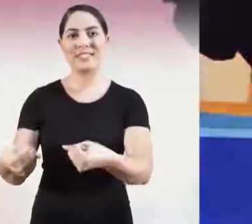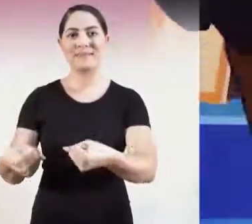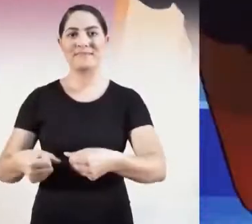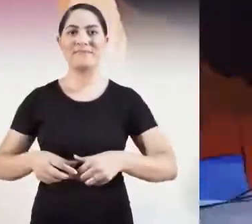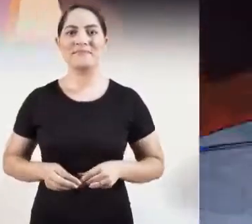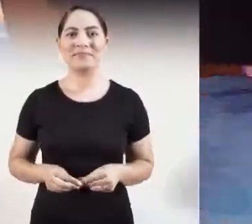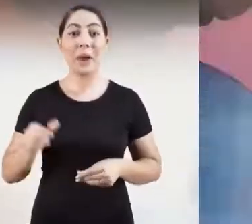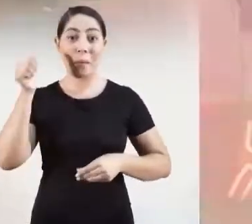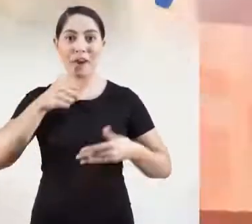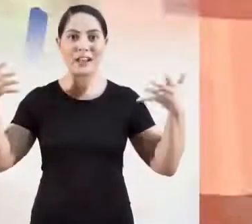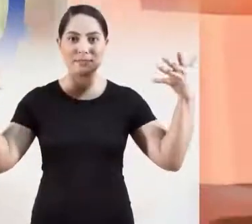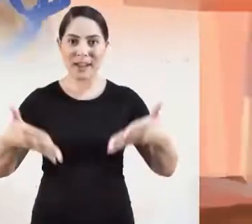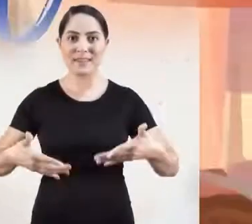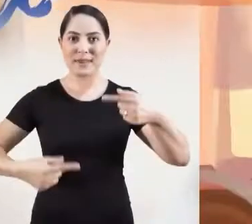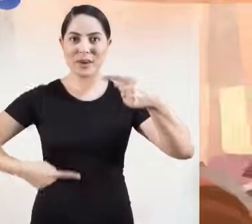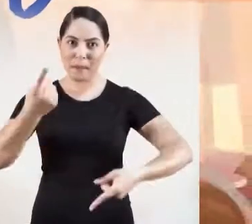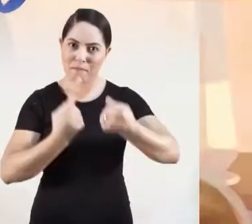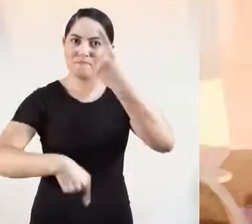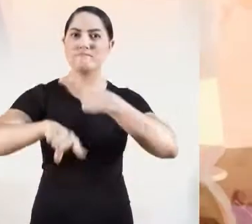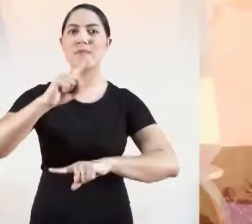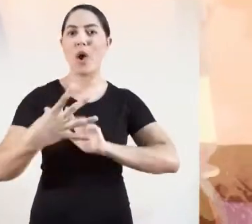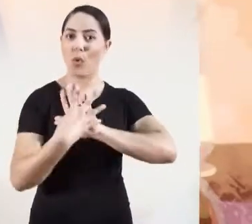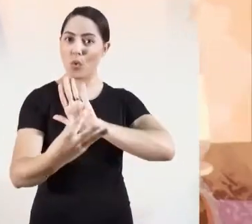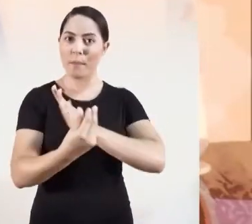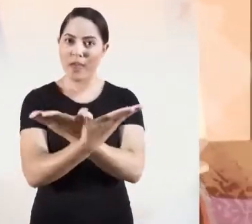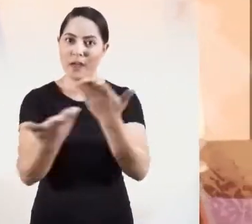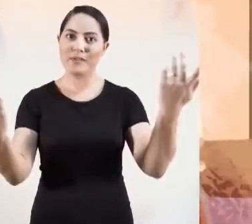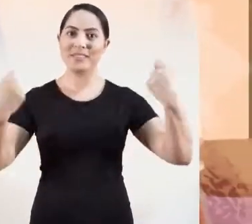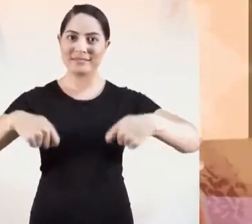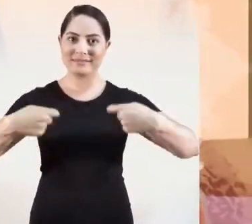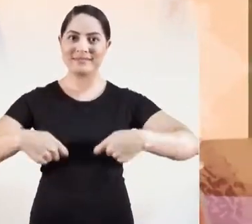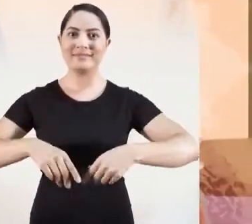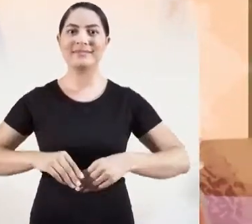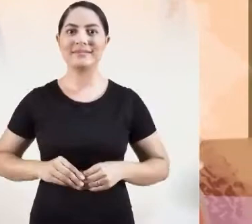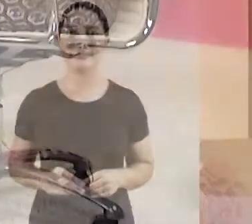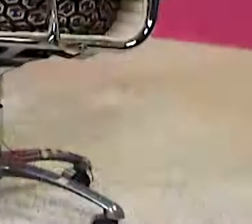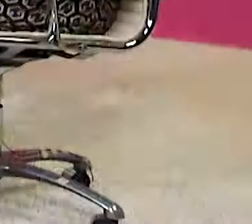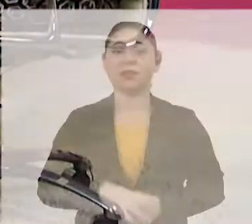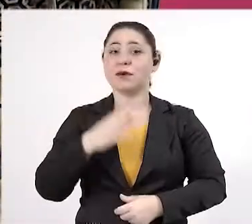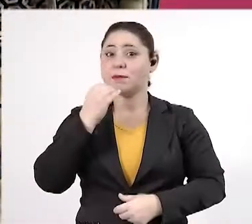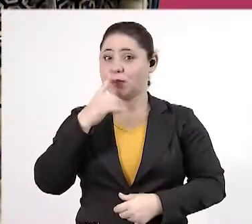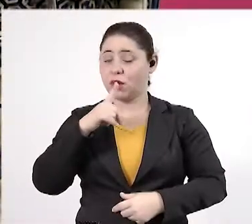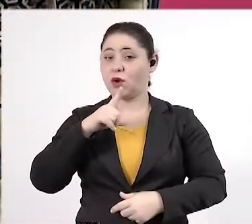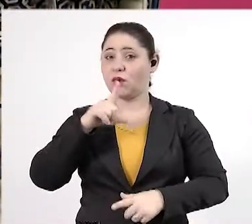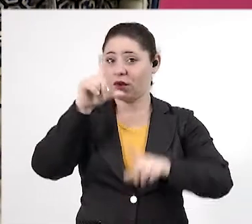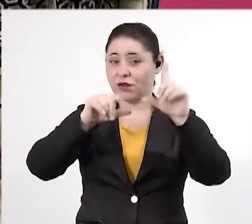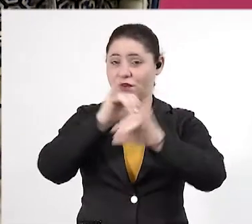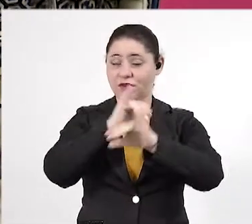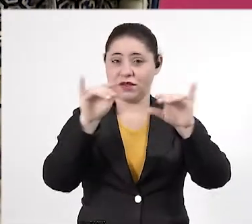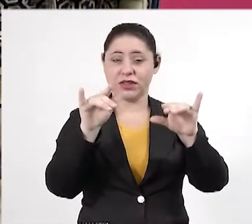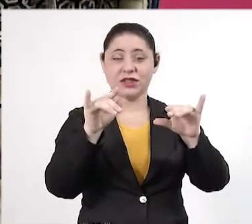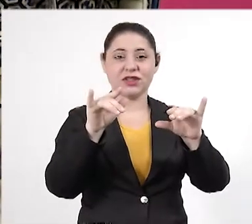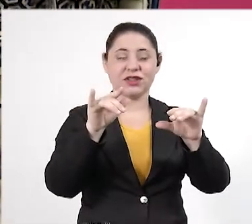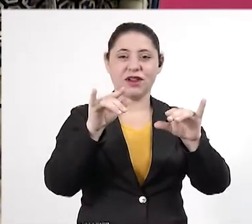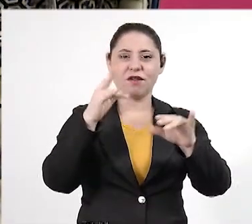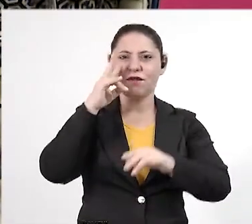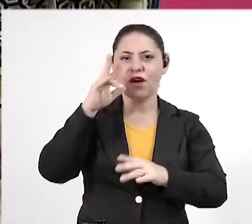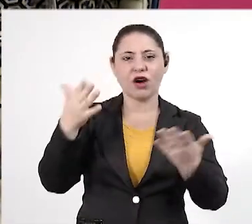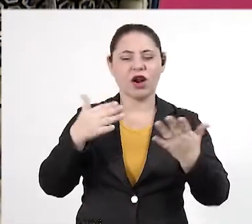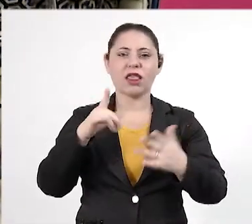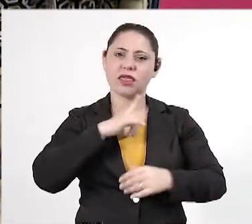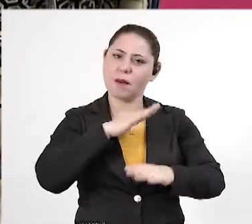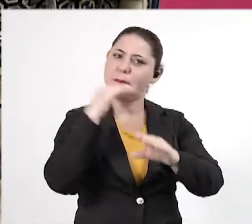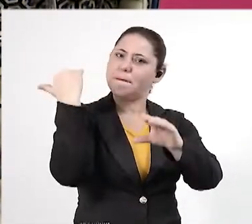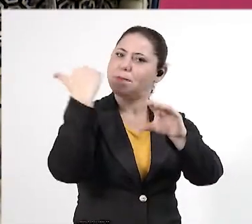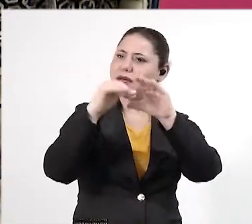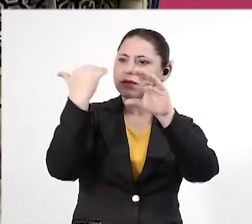Mulheres na política, seja o exemplo que nós precisamos. Bom, e esse vídeo que a gente acabou de ver tem